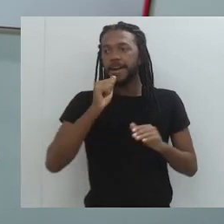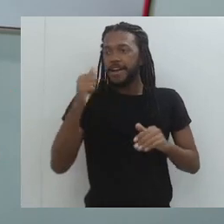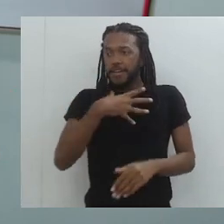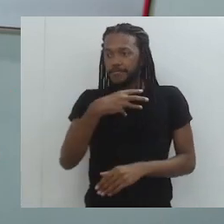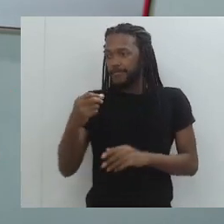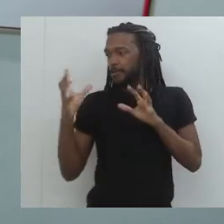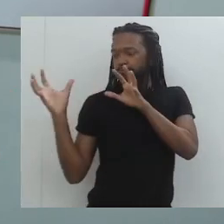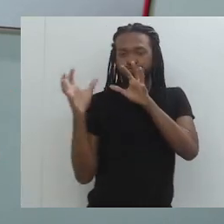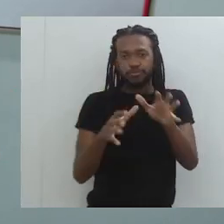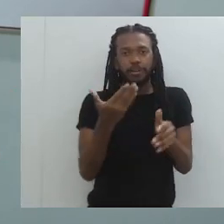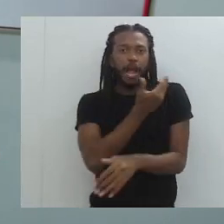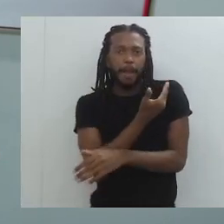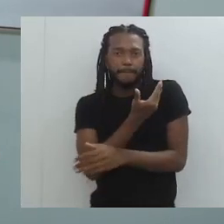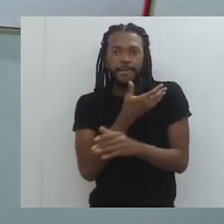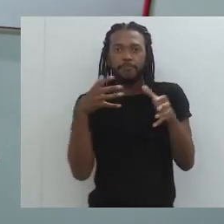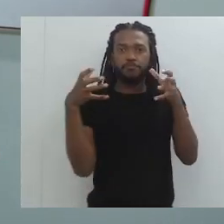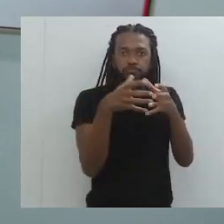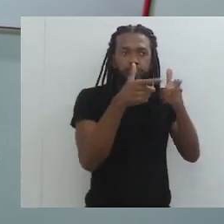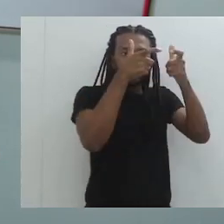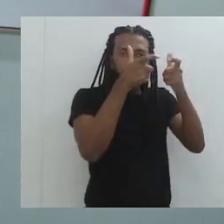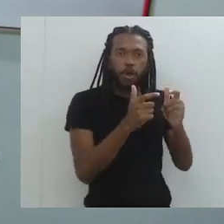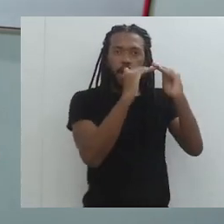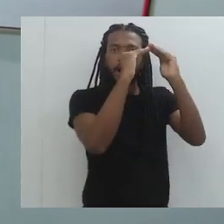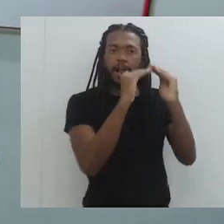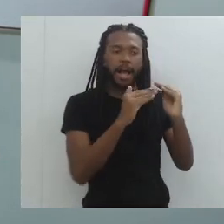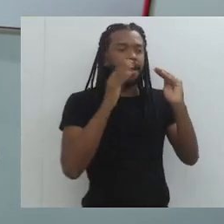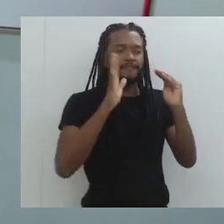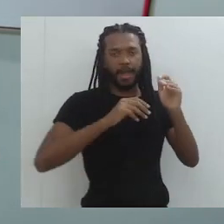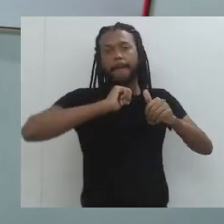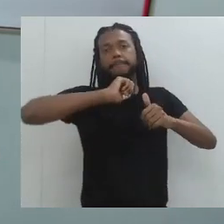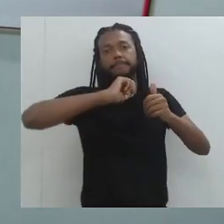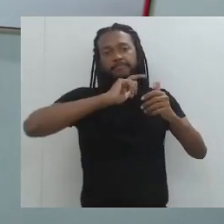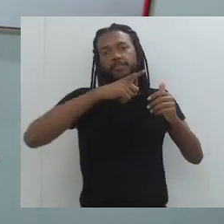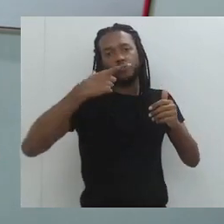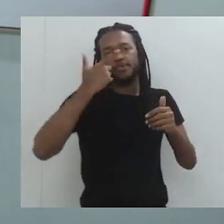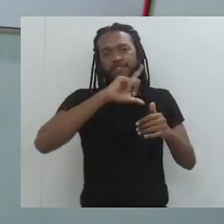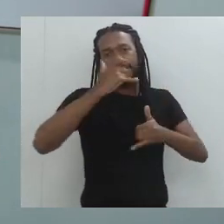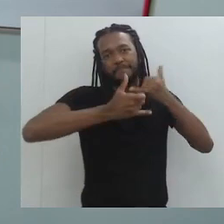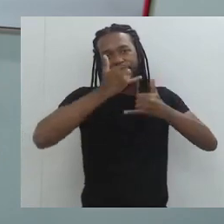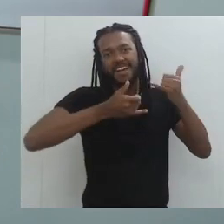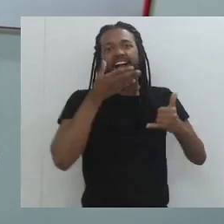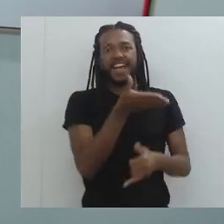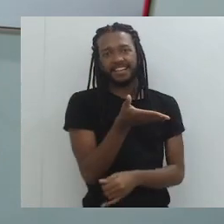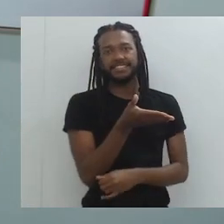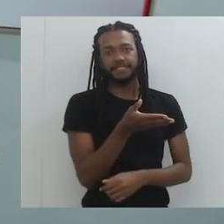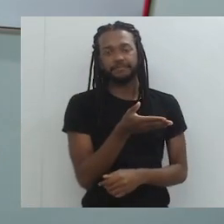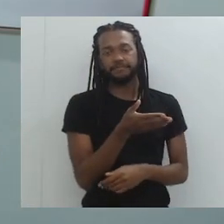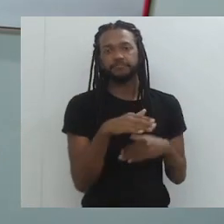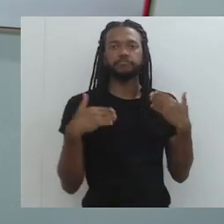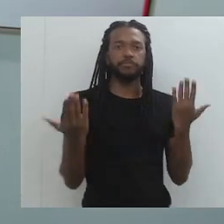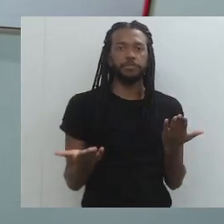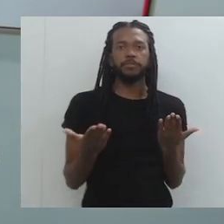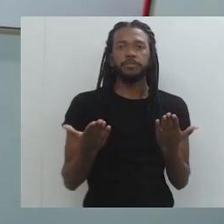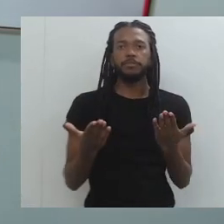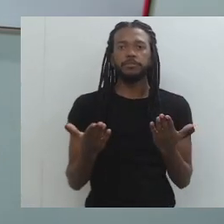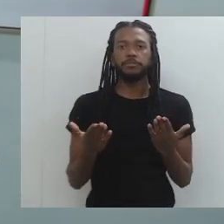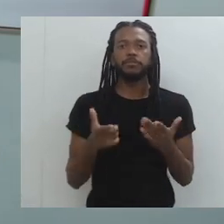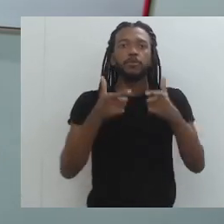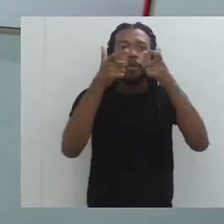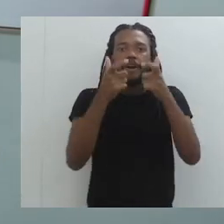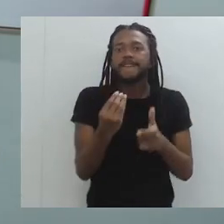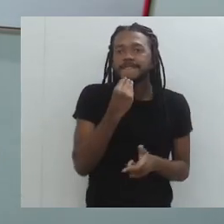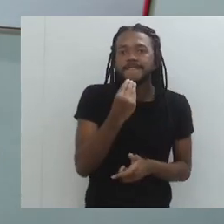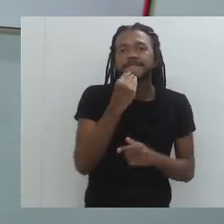filhos dela, os amiguinhos, para uma casa e eles brincam lá. Mas, assim, o local que era para ser